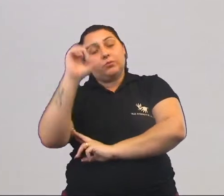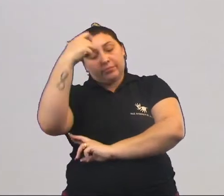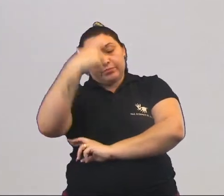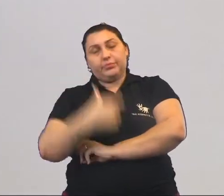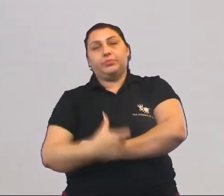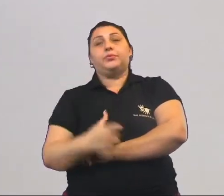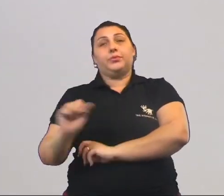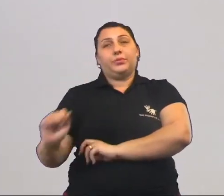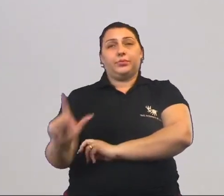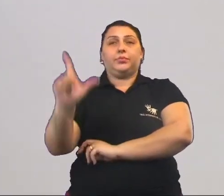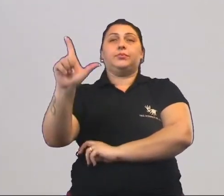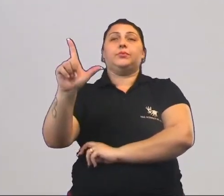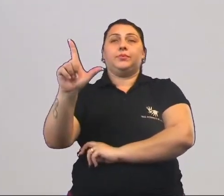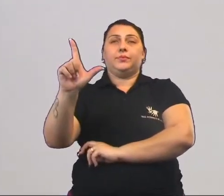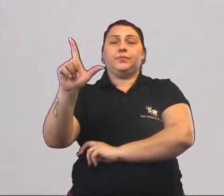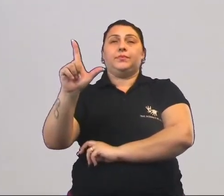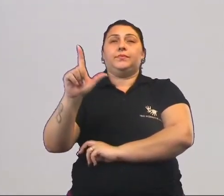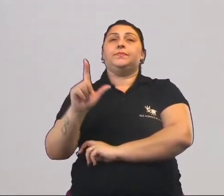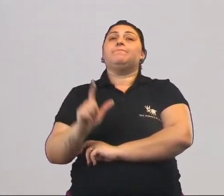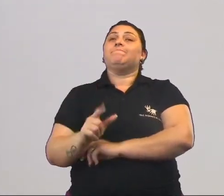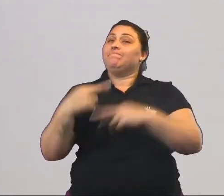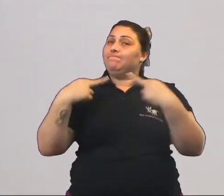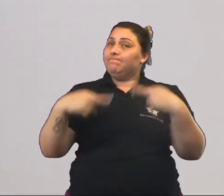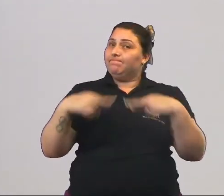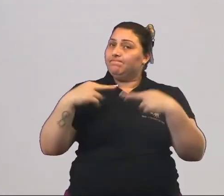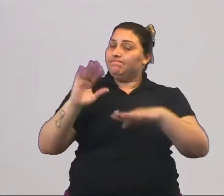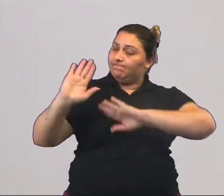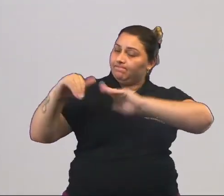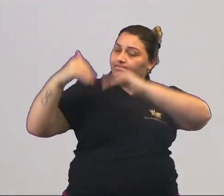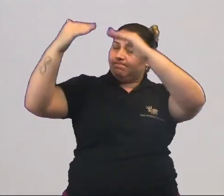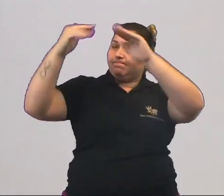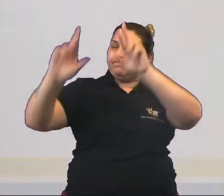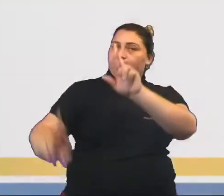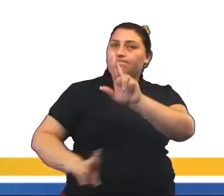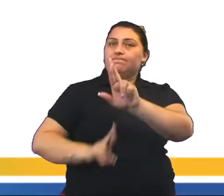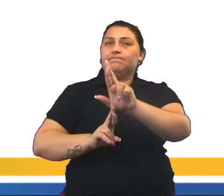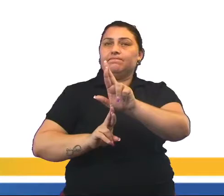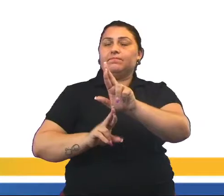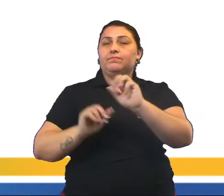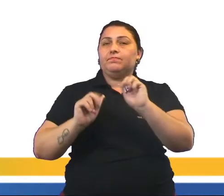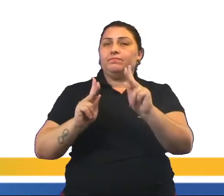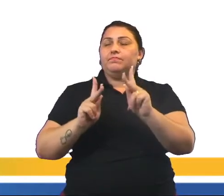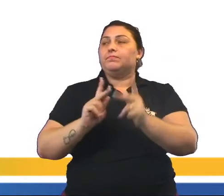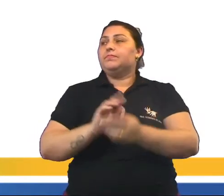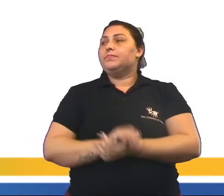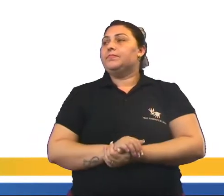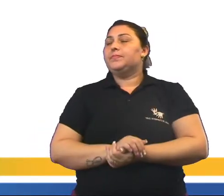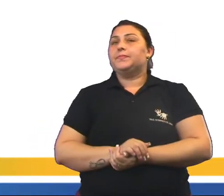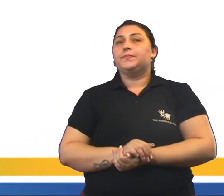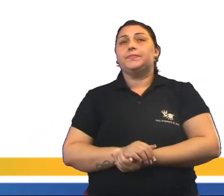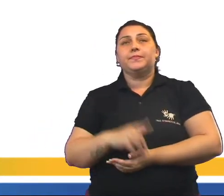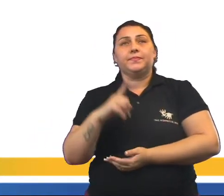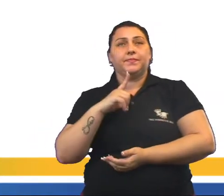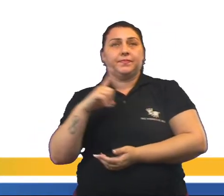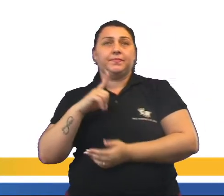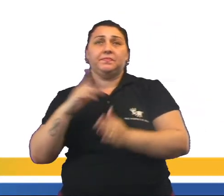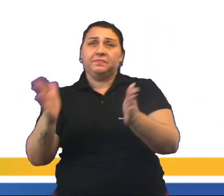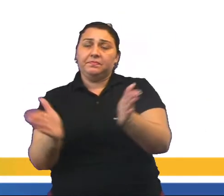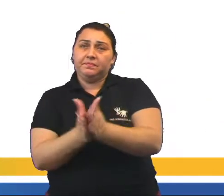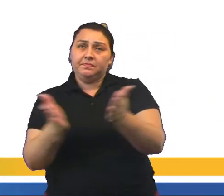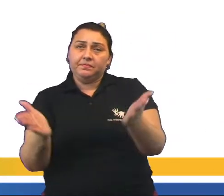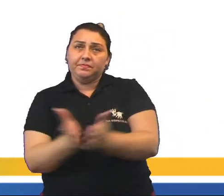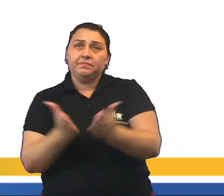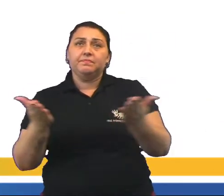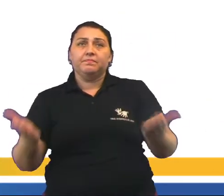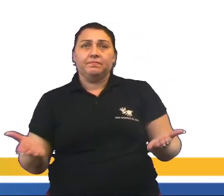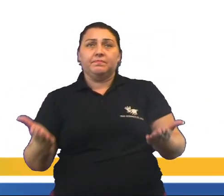humano e no lucro, aí entra a crítica a esse desenvolvimento sustentável. Ok? Aí nós temos aí a pobreza e